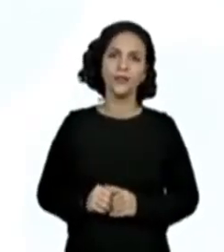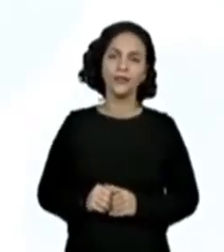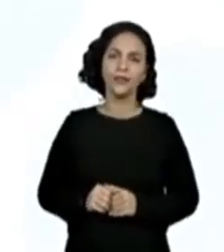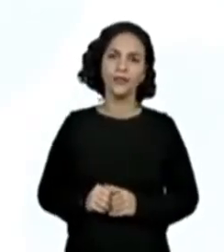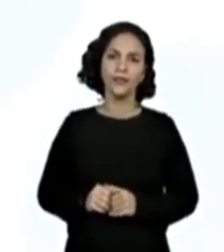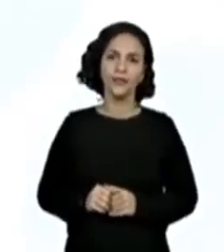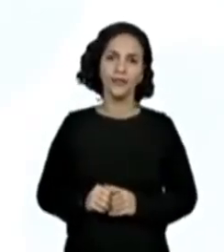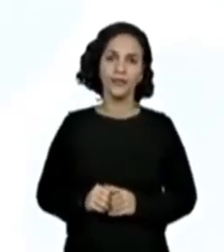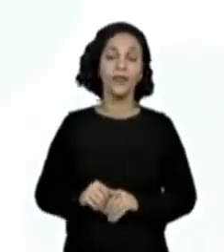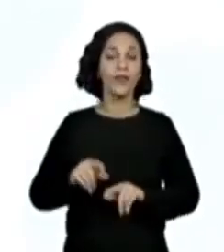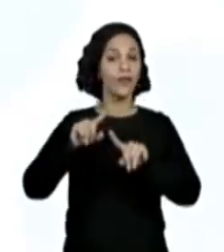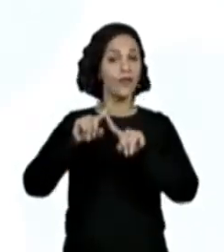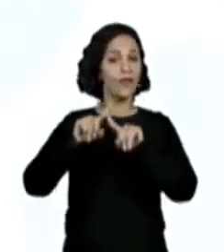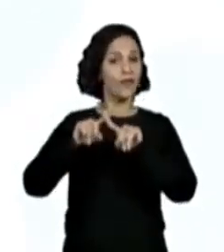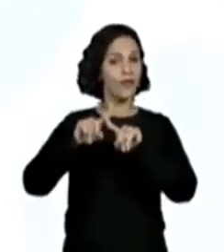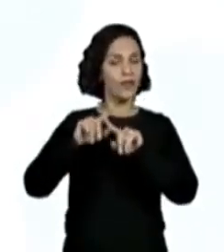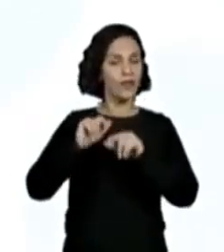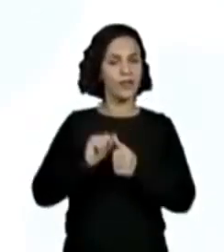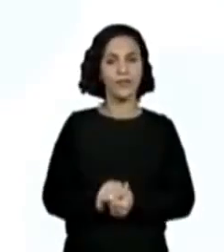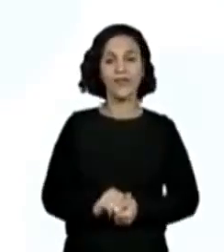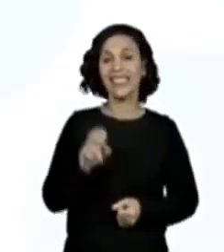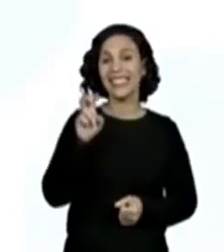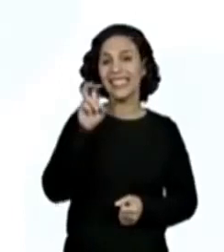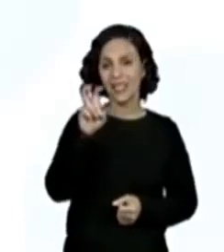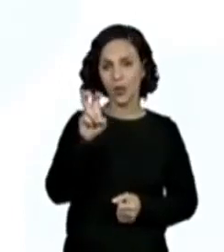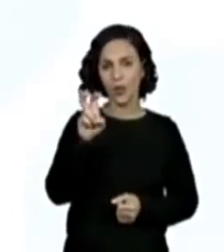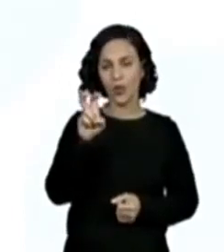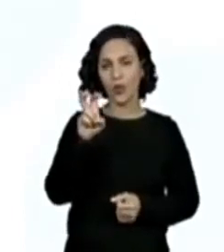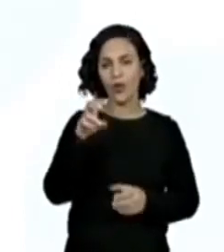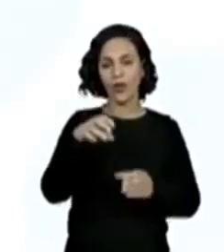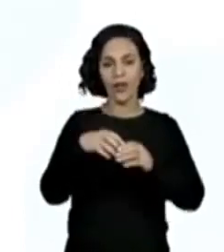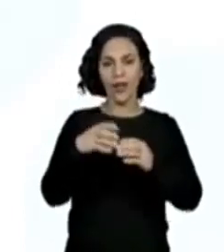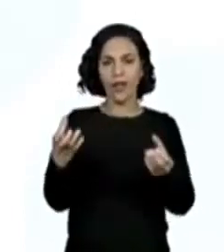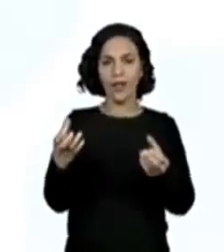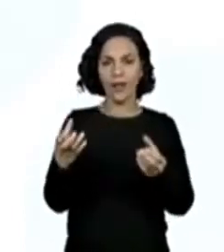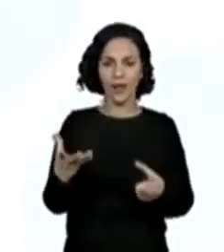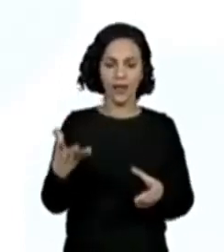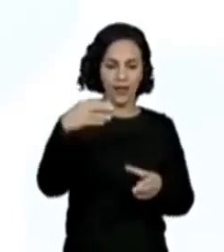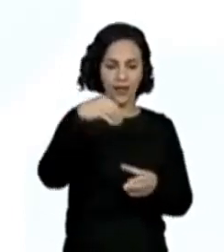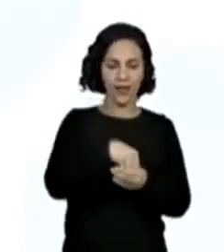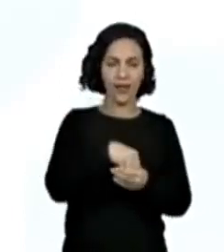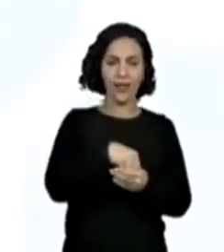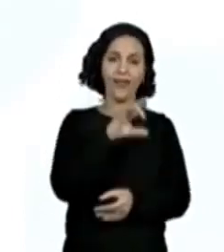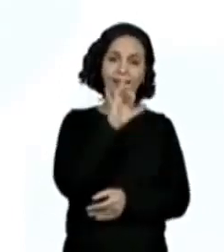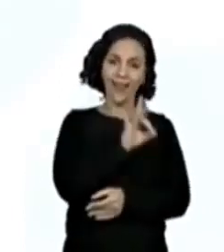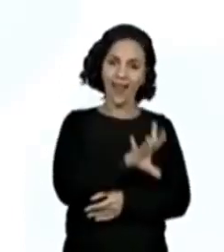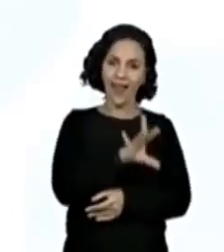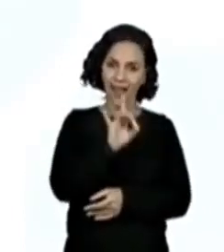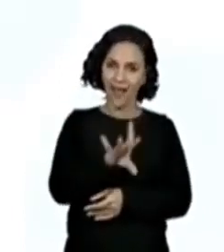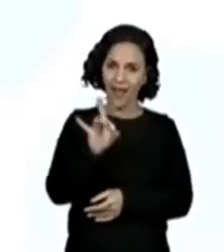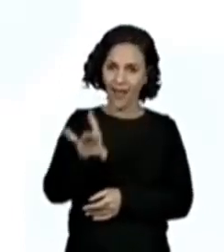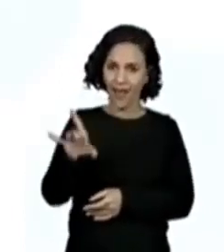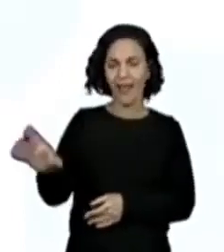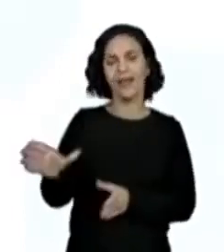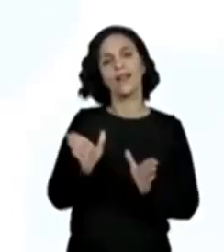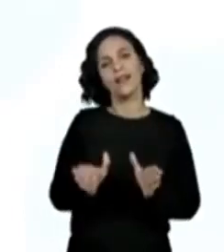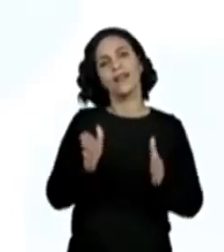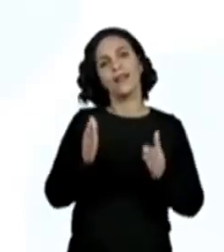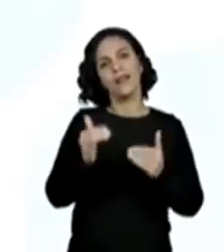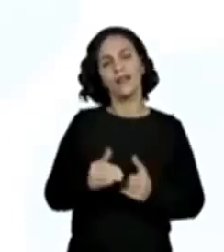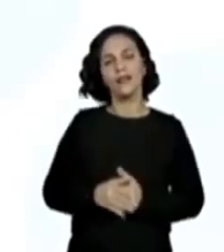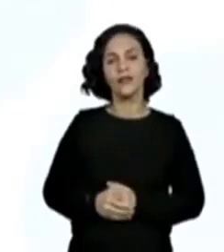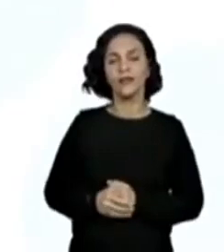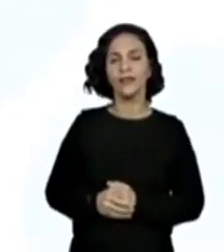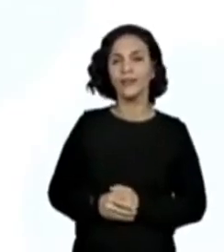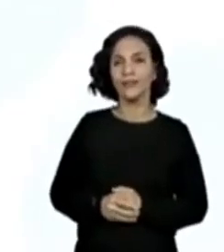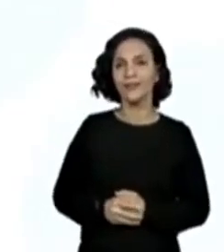tá? Vezes 5 caquis em cada uma das caixas. Deixa eu ver se eu não vou escrever em cima da